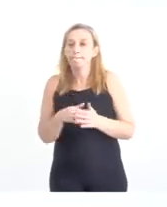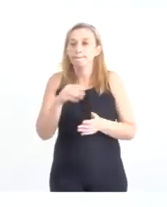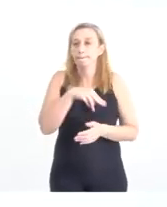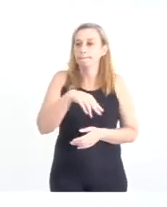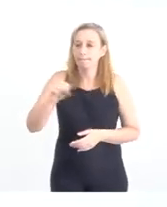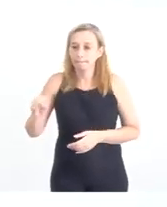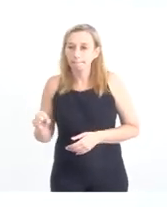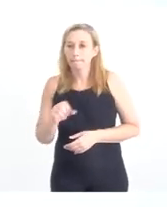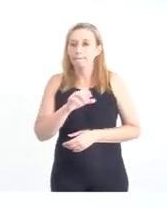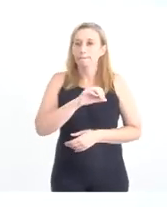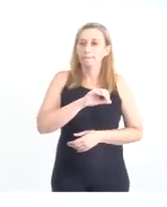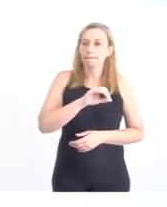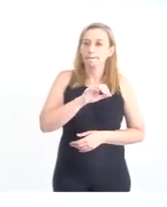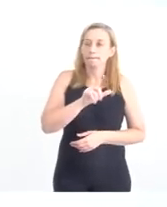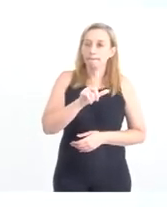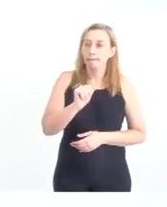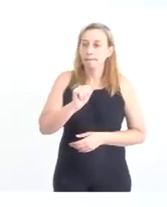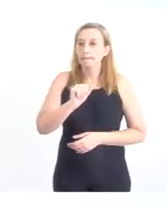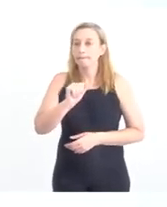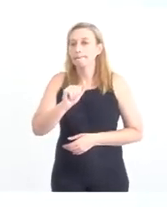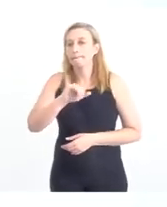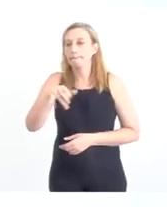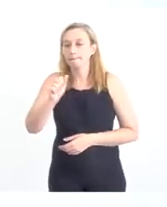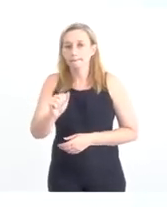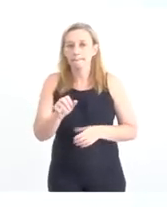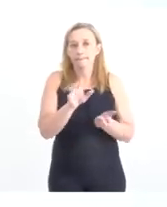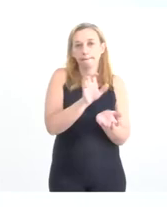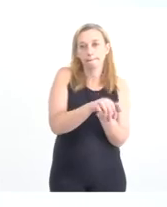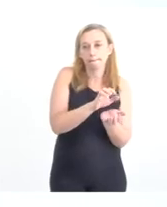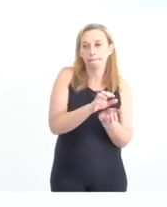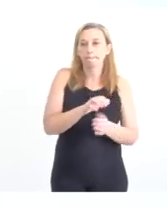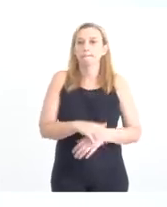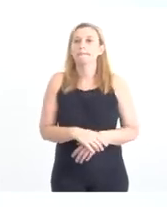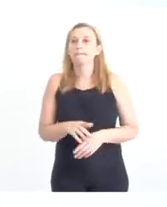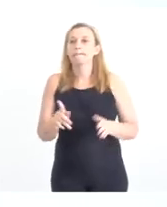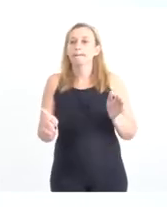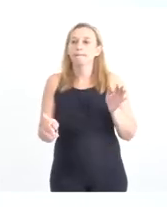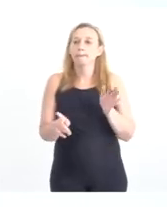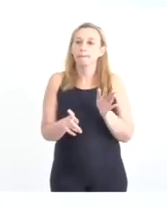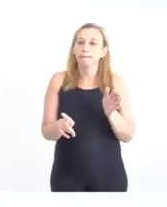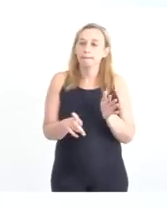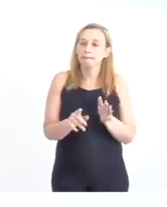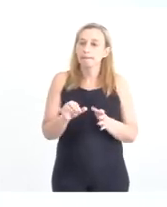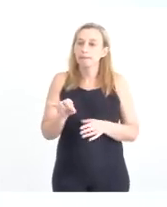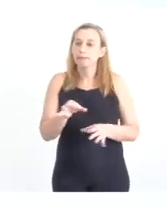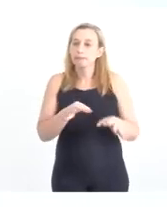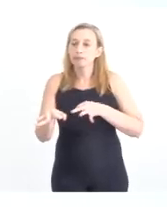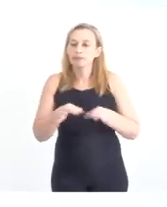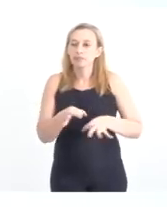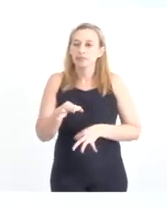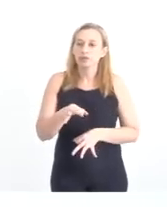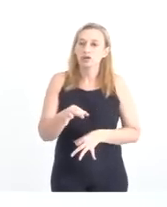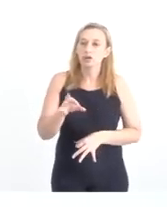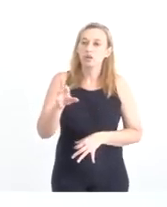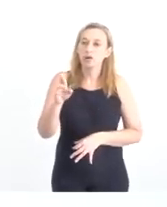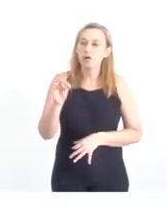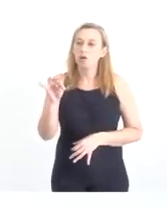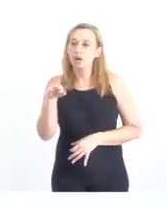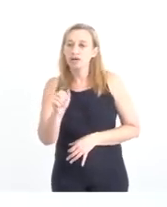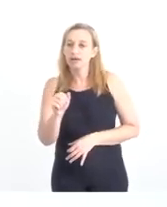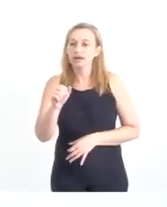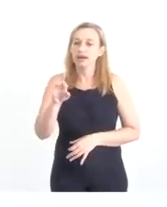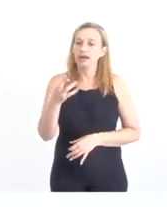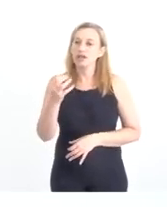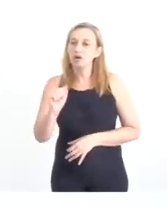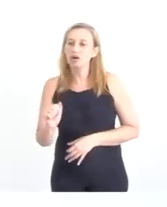os diabos o os lábios já que não tá carezinho o projeto das Hortas cariocas dali Manguinhos que a gente visitou com